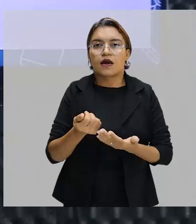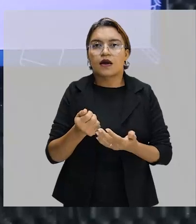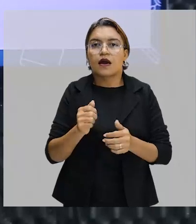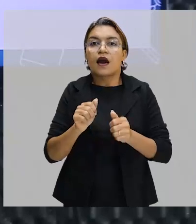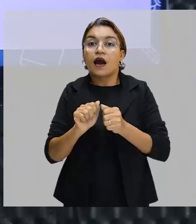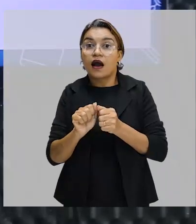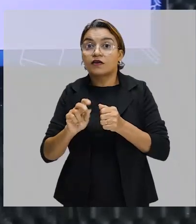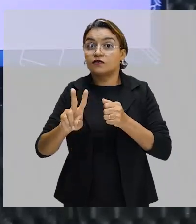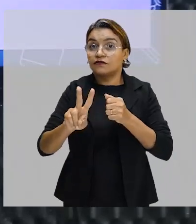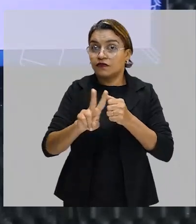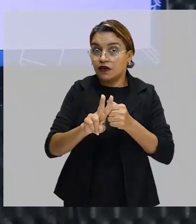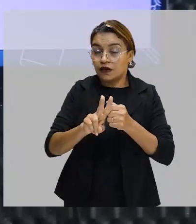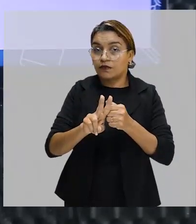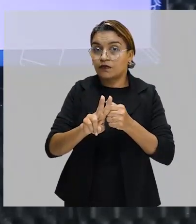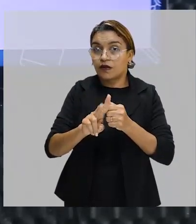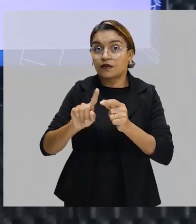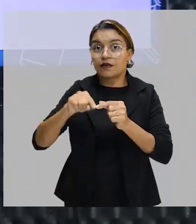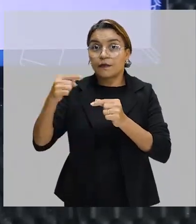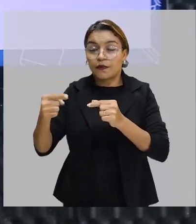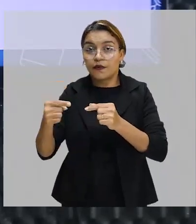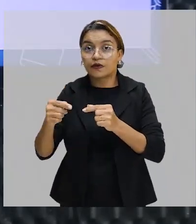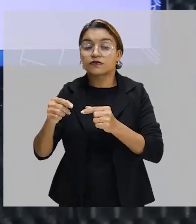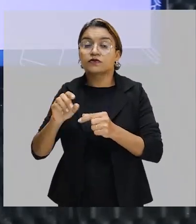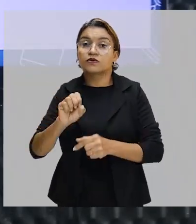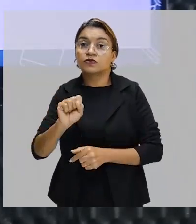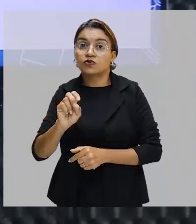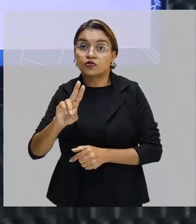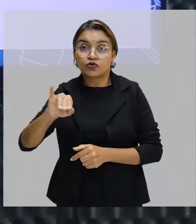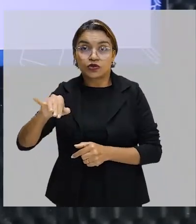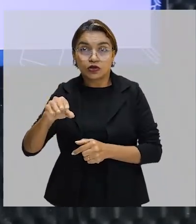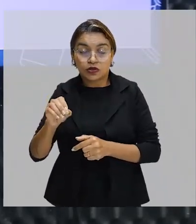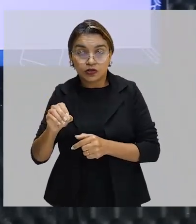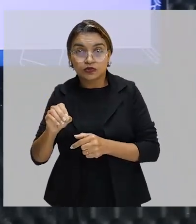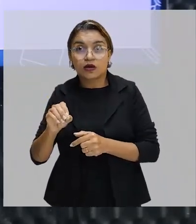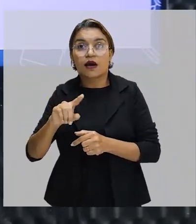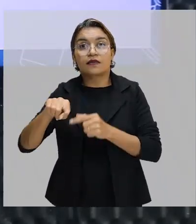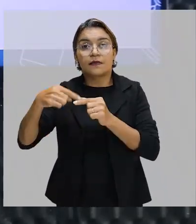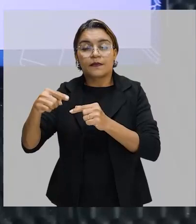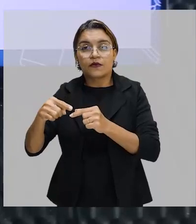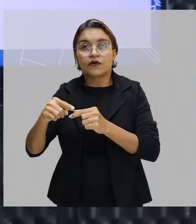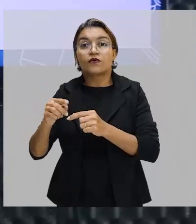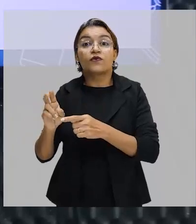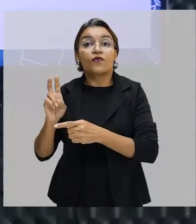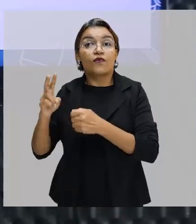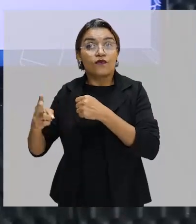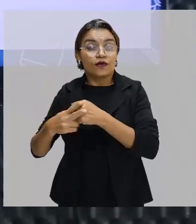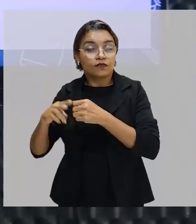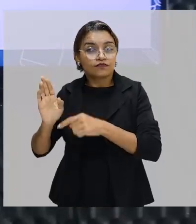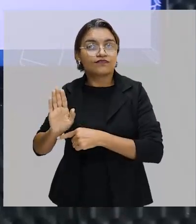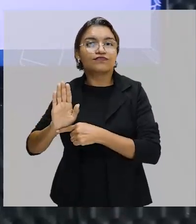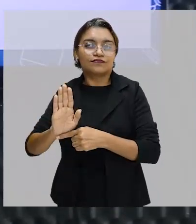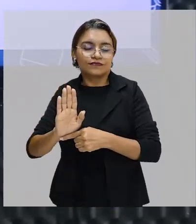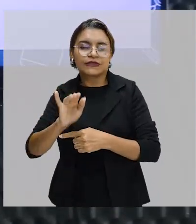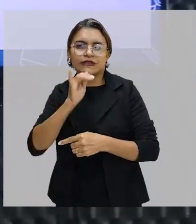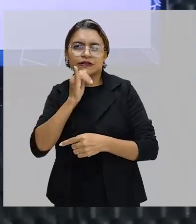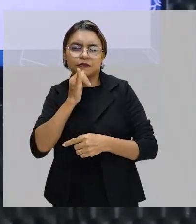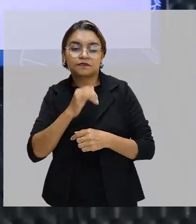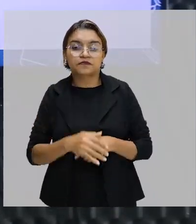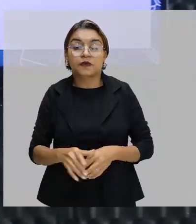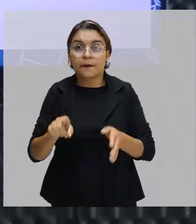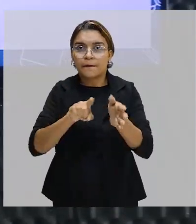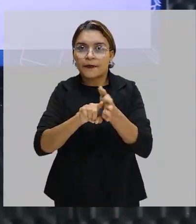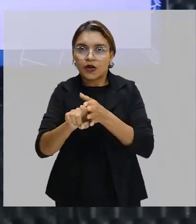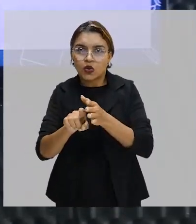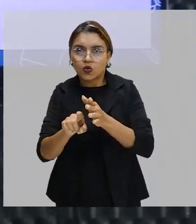não, sujeito e o verbo auxiliar, ou seja, o verbo que você usou na pergunta. Numa pergunta no